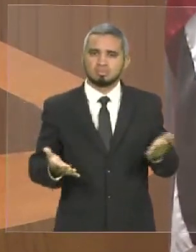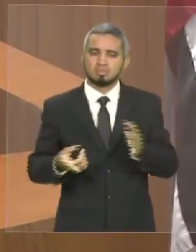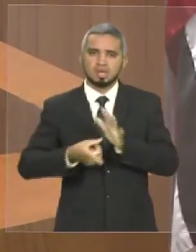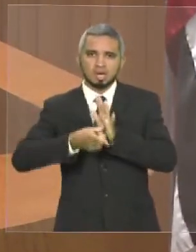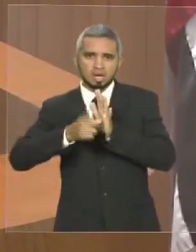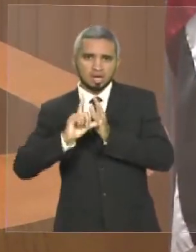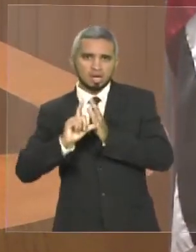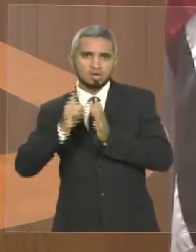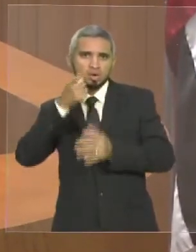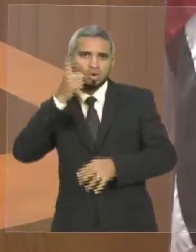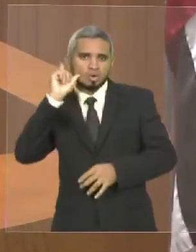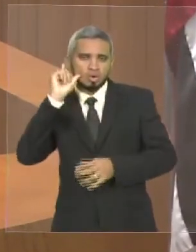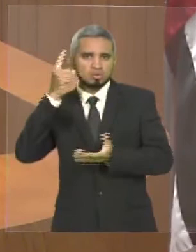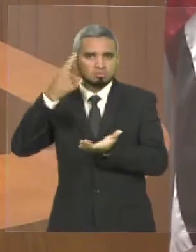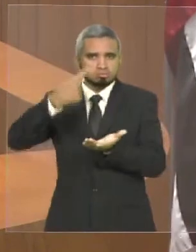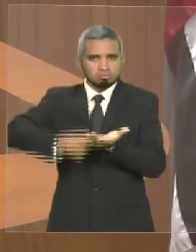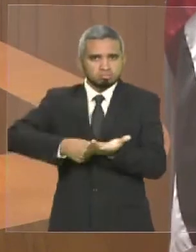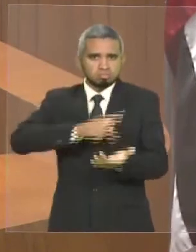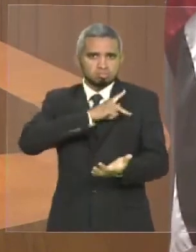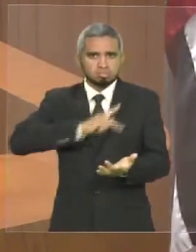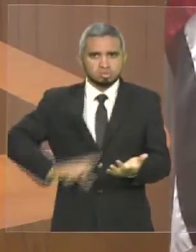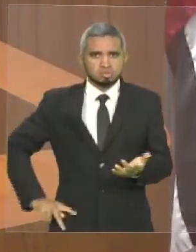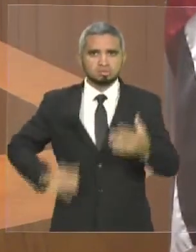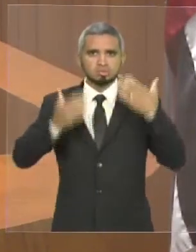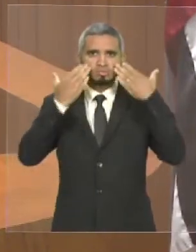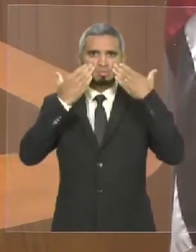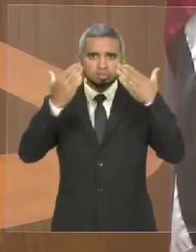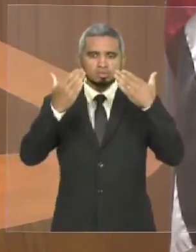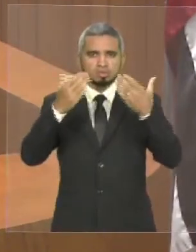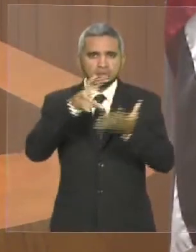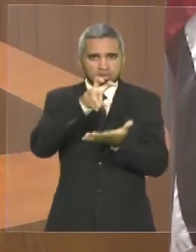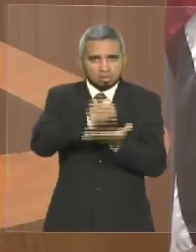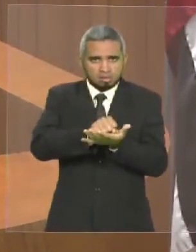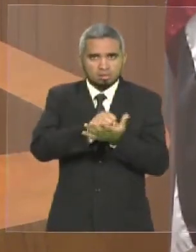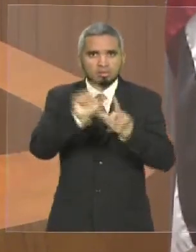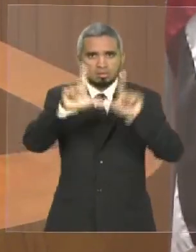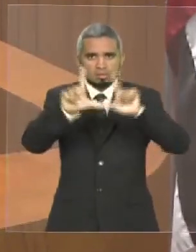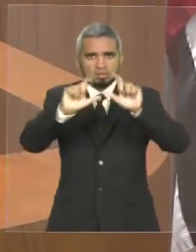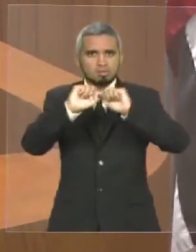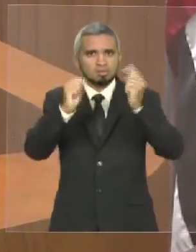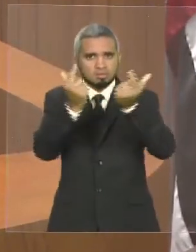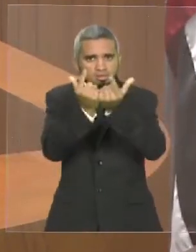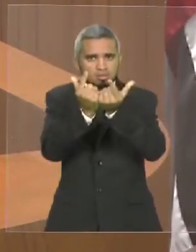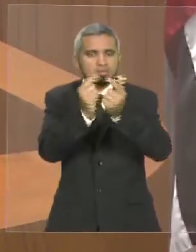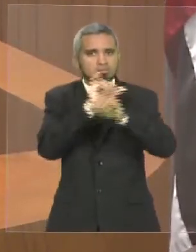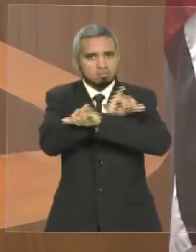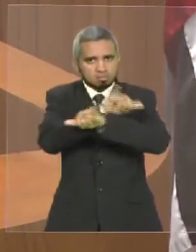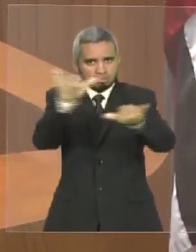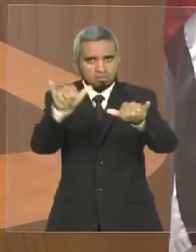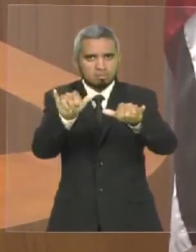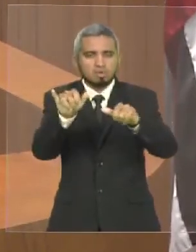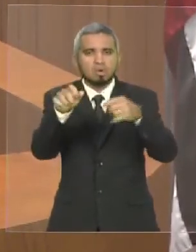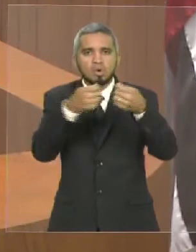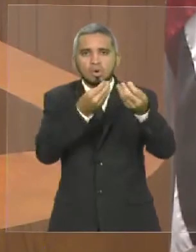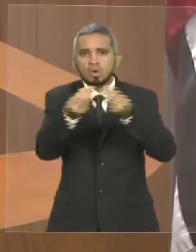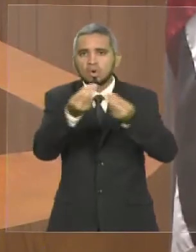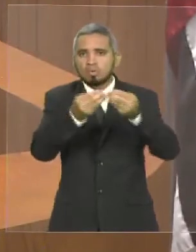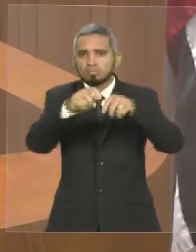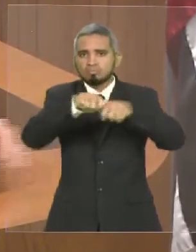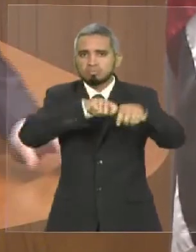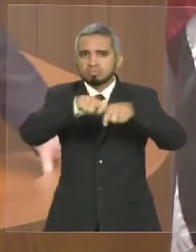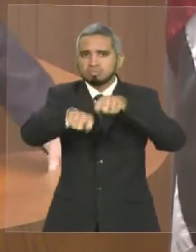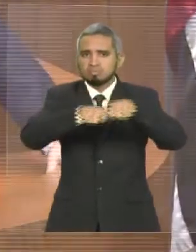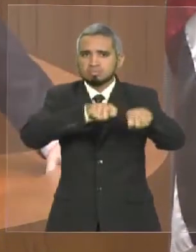mesa diretora ontem, publicamente está gravado pela TV Assembleia, ser rasgado, já que a ordem do dia